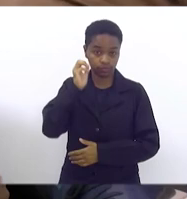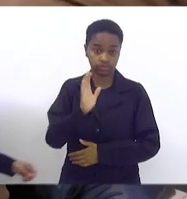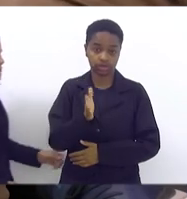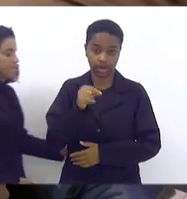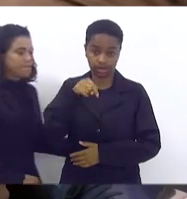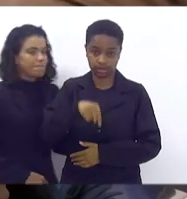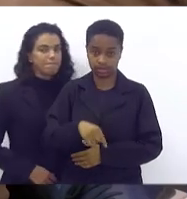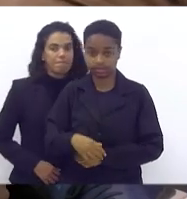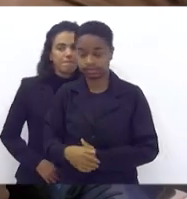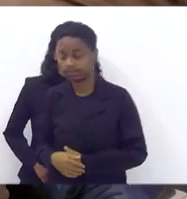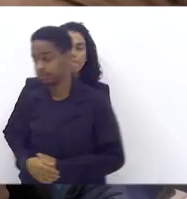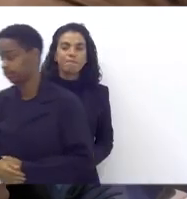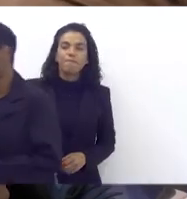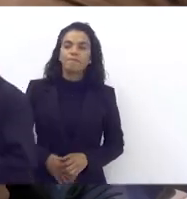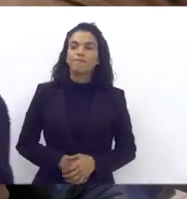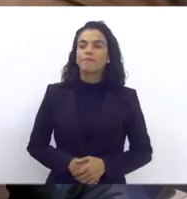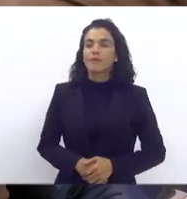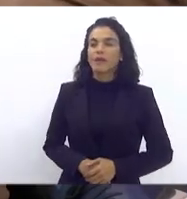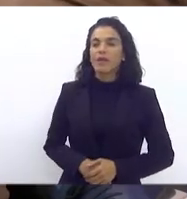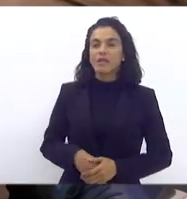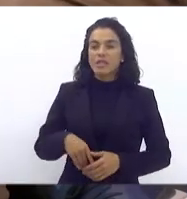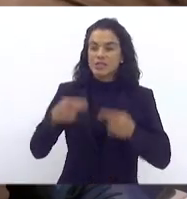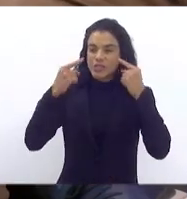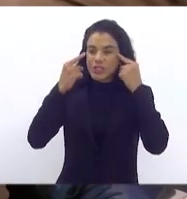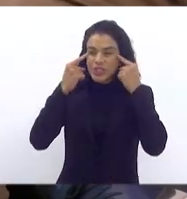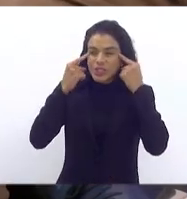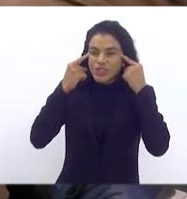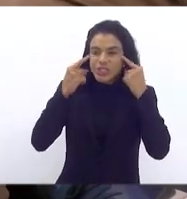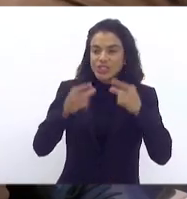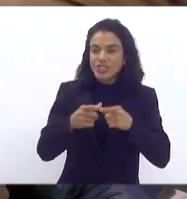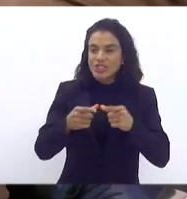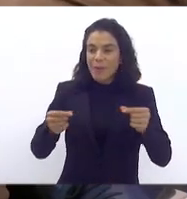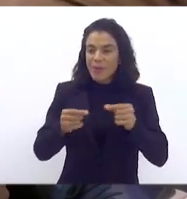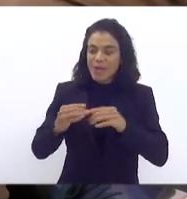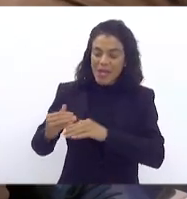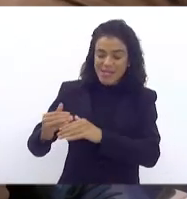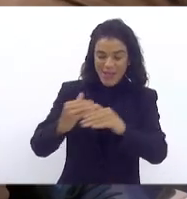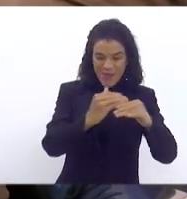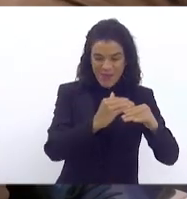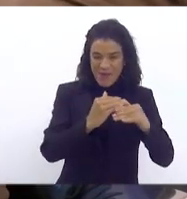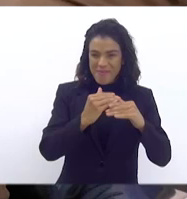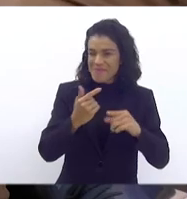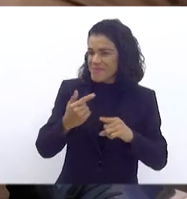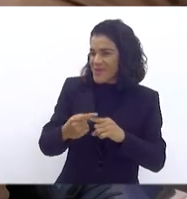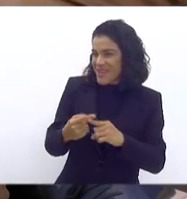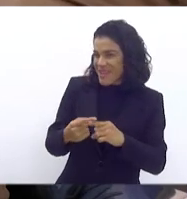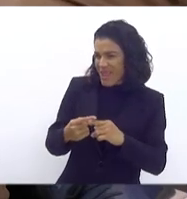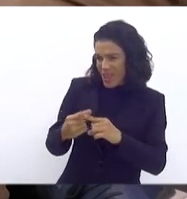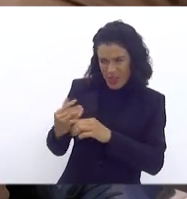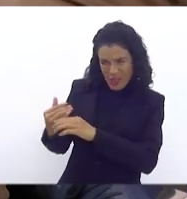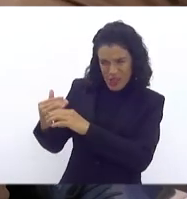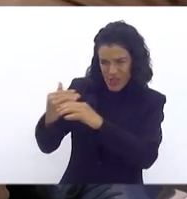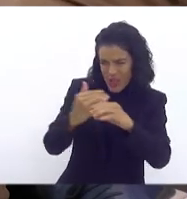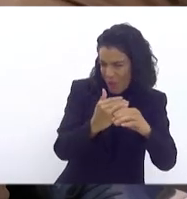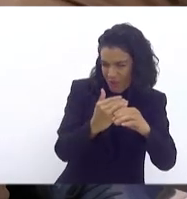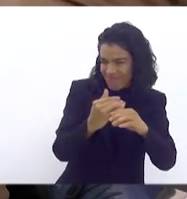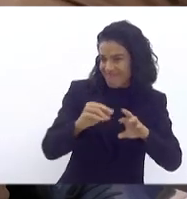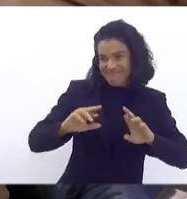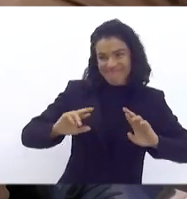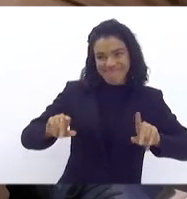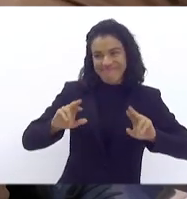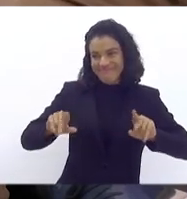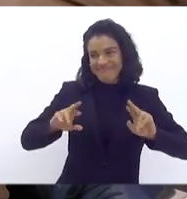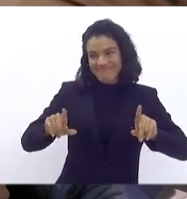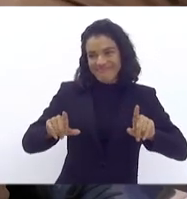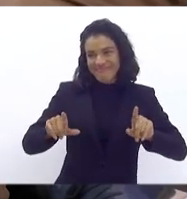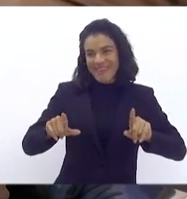a expressão que japonês é todo igual por eles não são todos iguais é porque